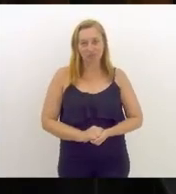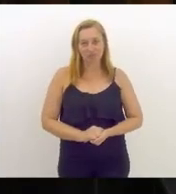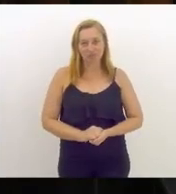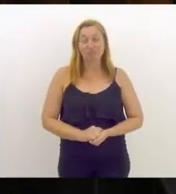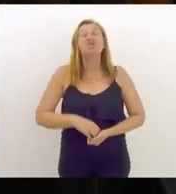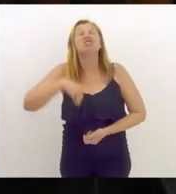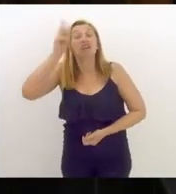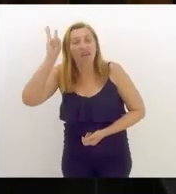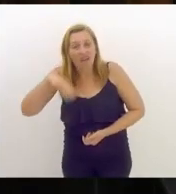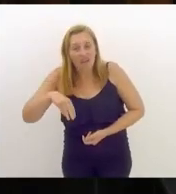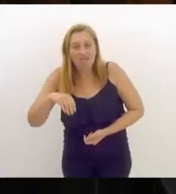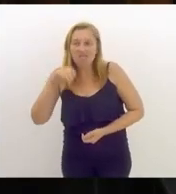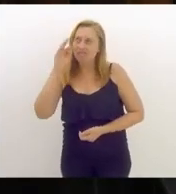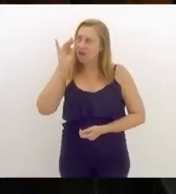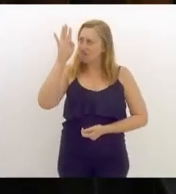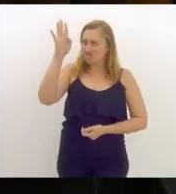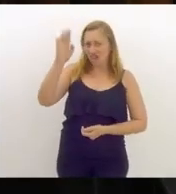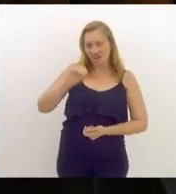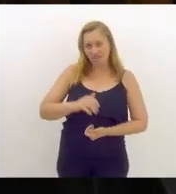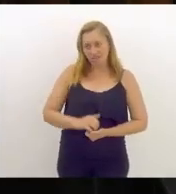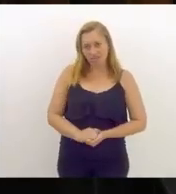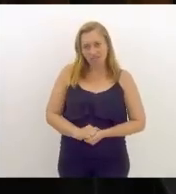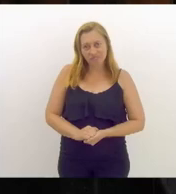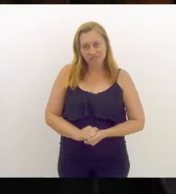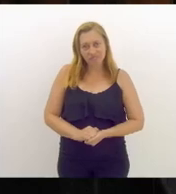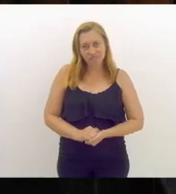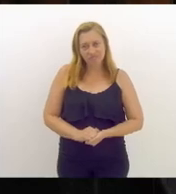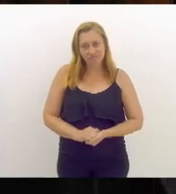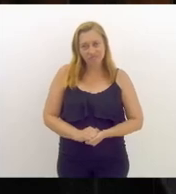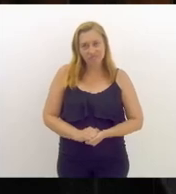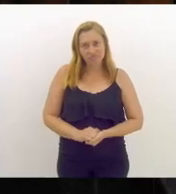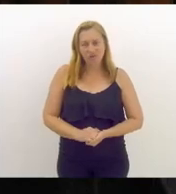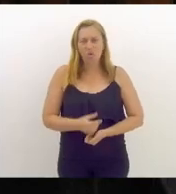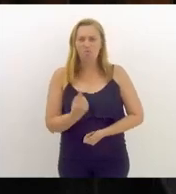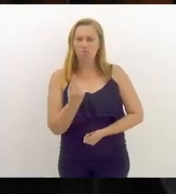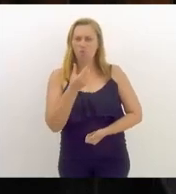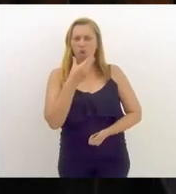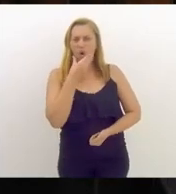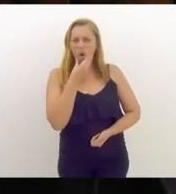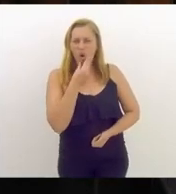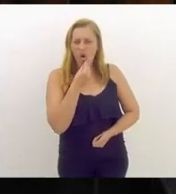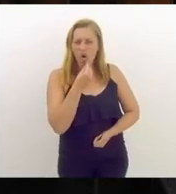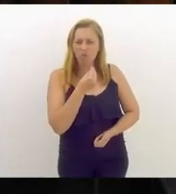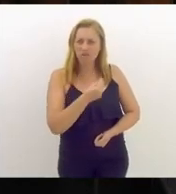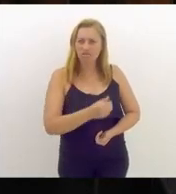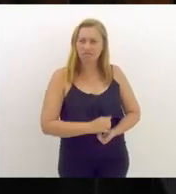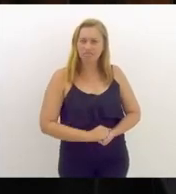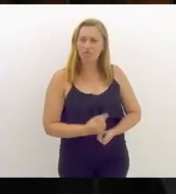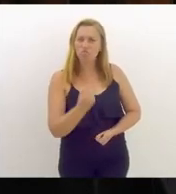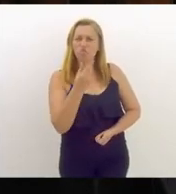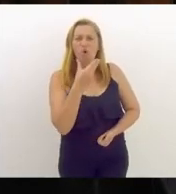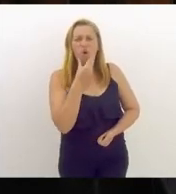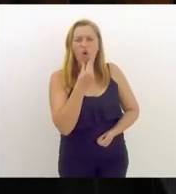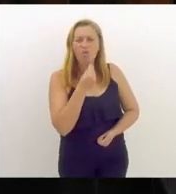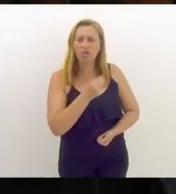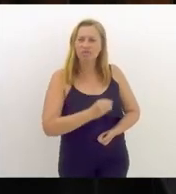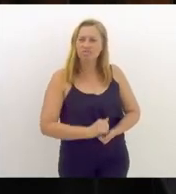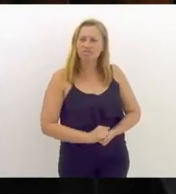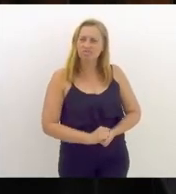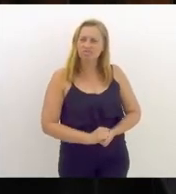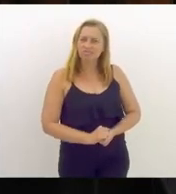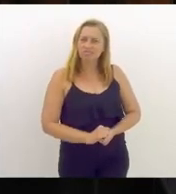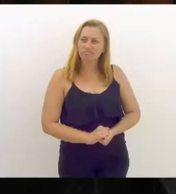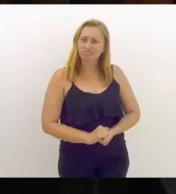Quem poderia imaginar que o homem o homem